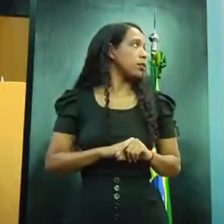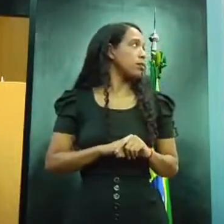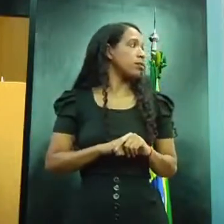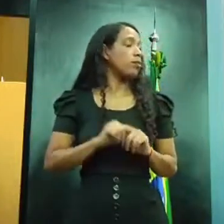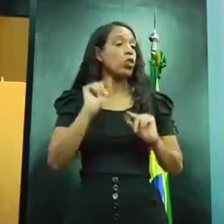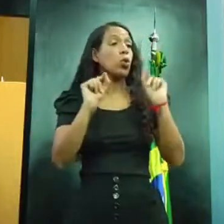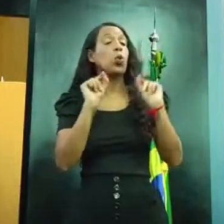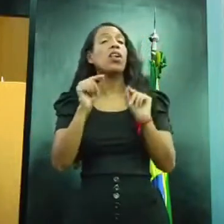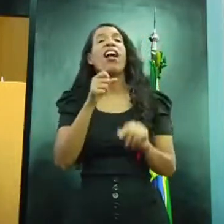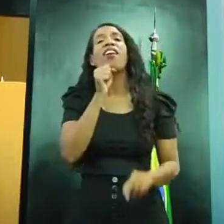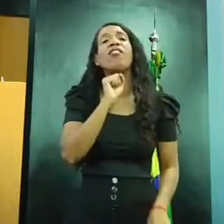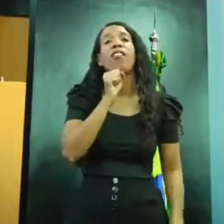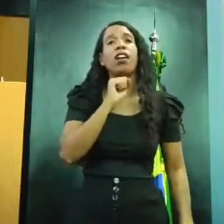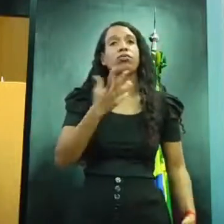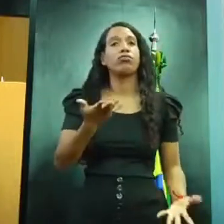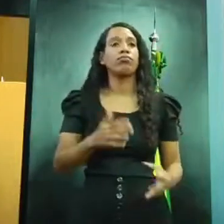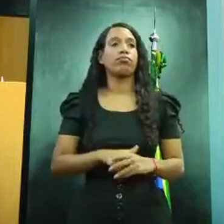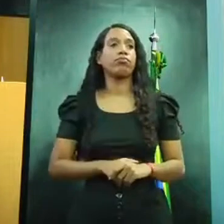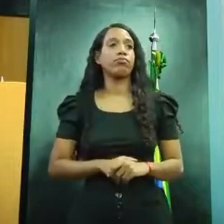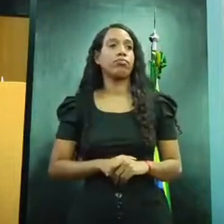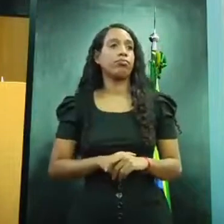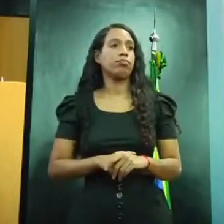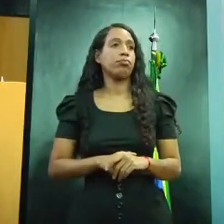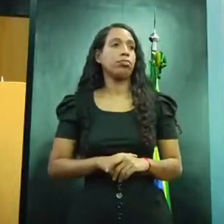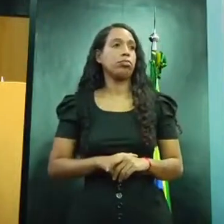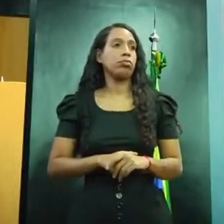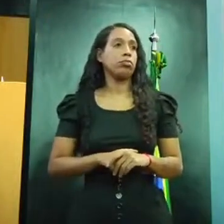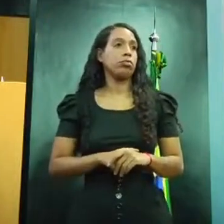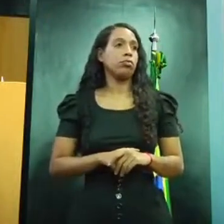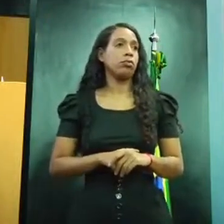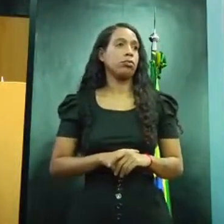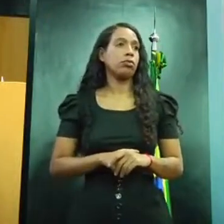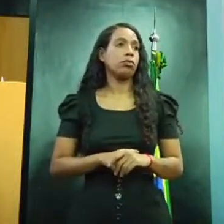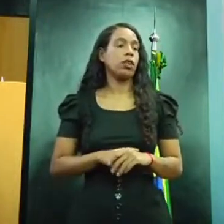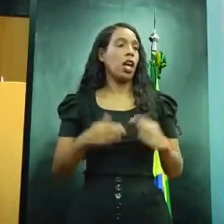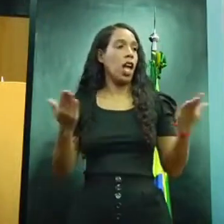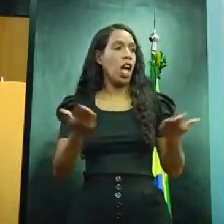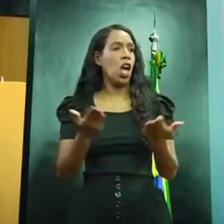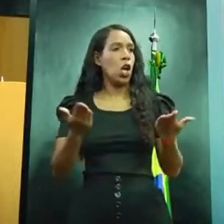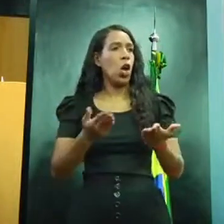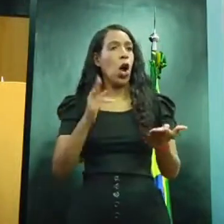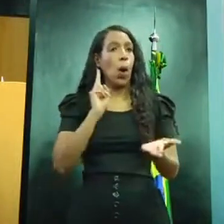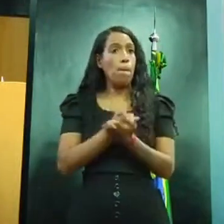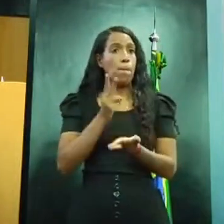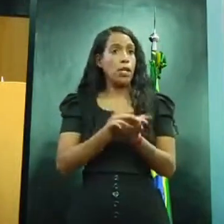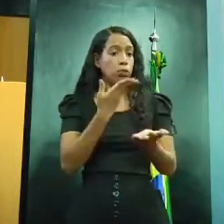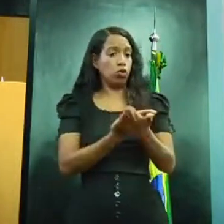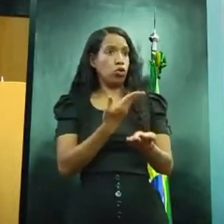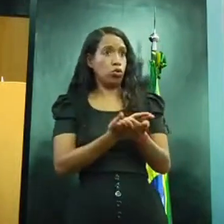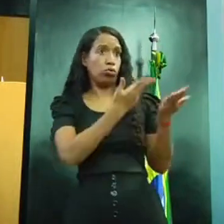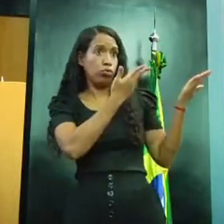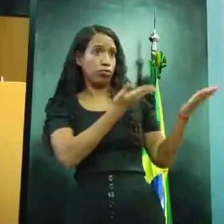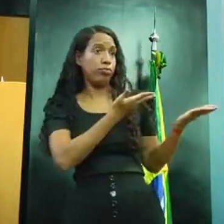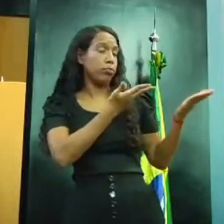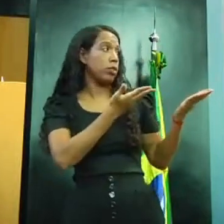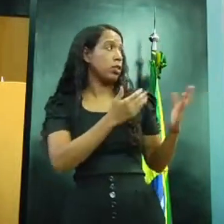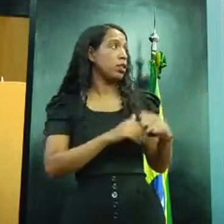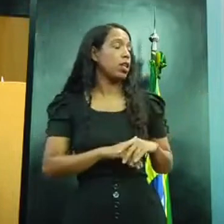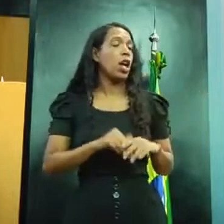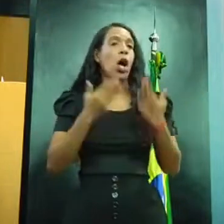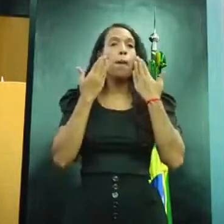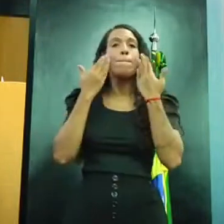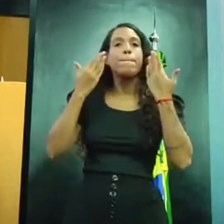O que é velho? Esse mesmo estudo